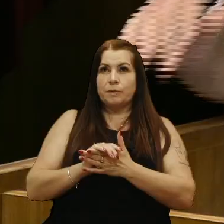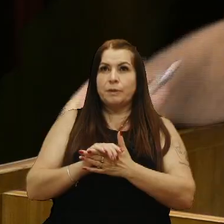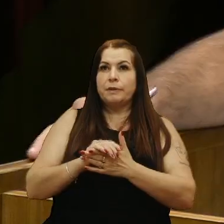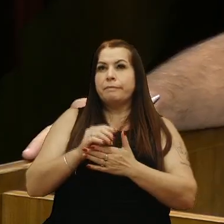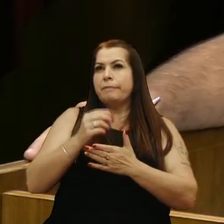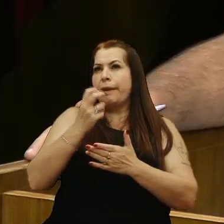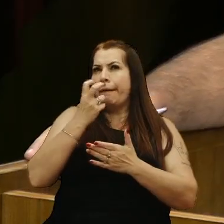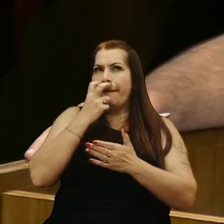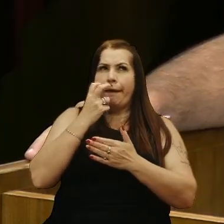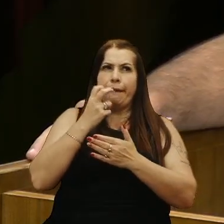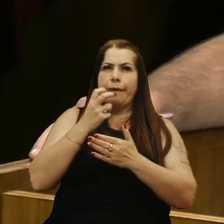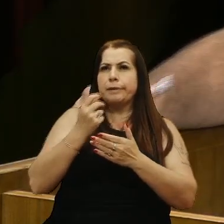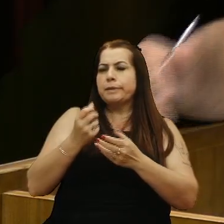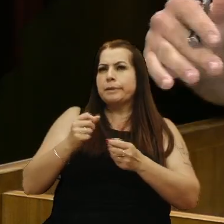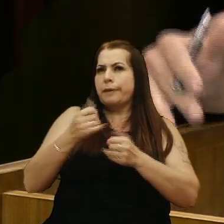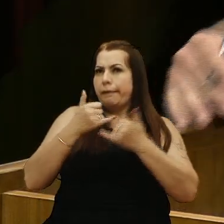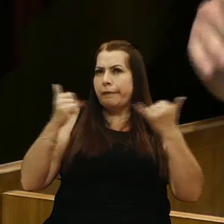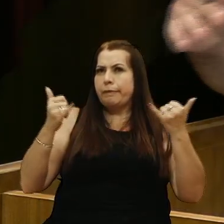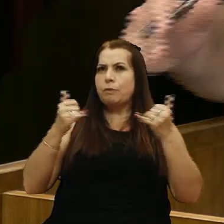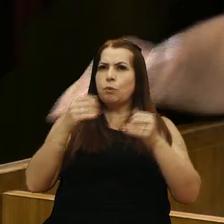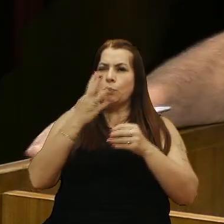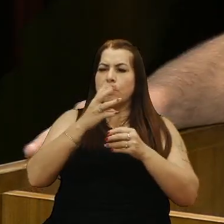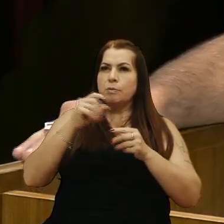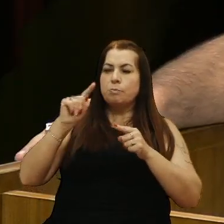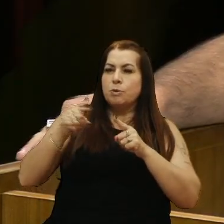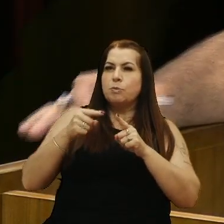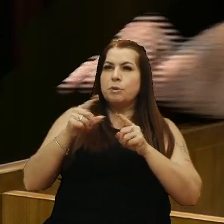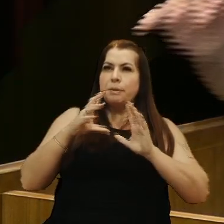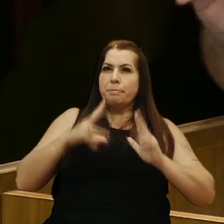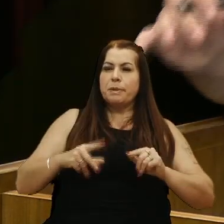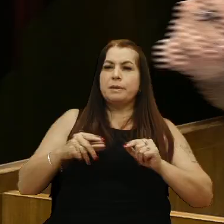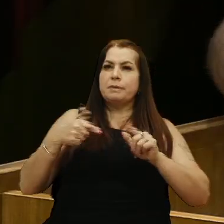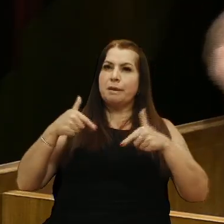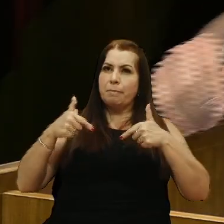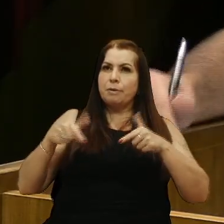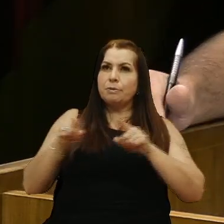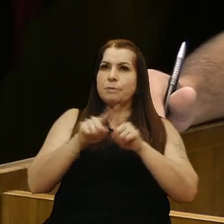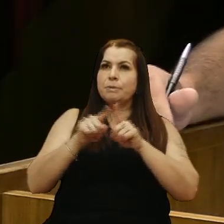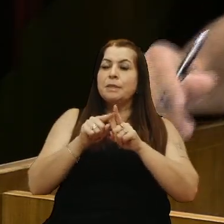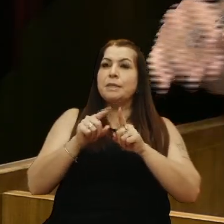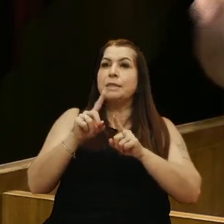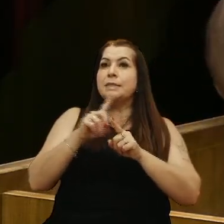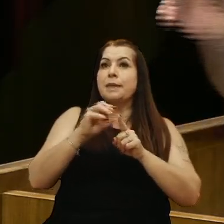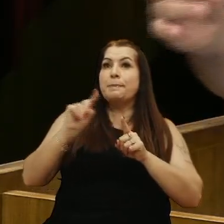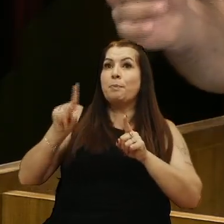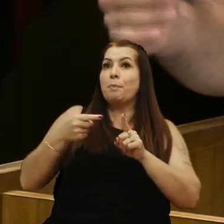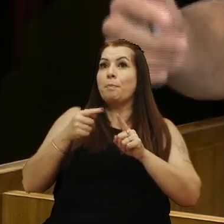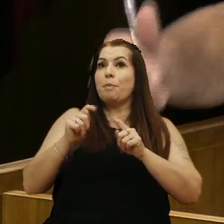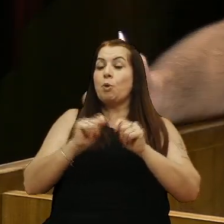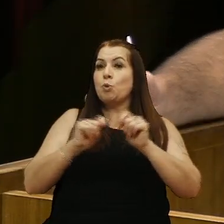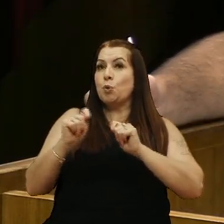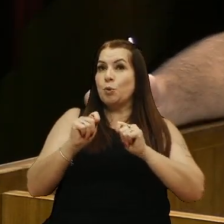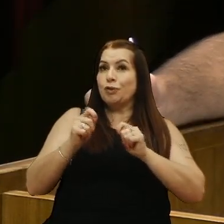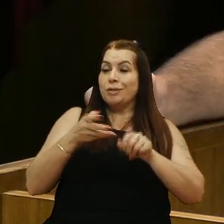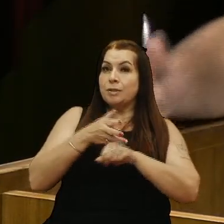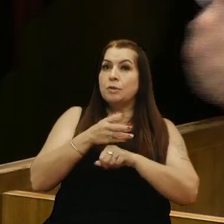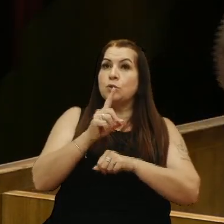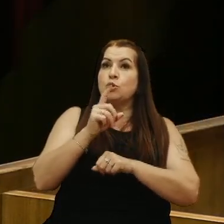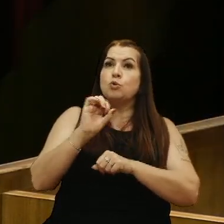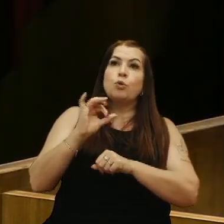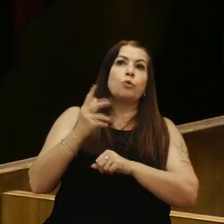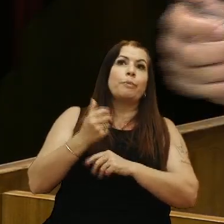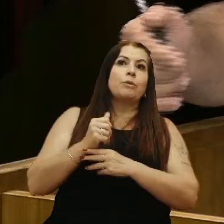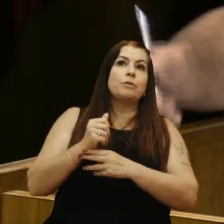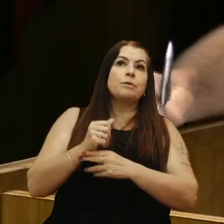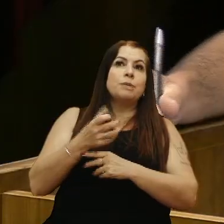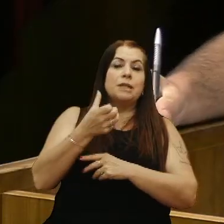e elétrico, 400.000 para limpeza e serviços de segurança privada, 100.000 para controle de acesso. E os 18 milhões, porque a